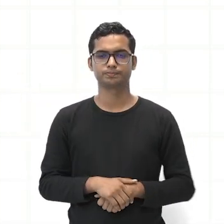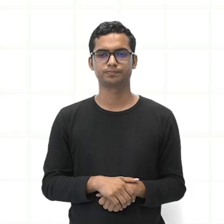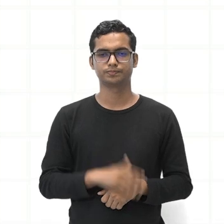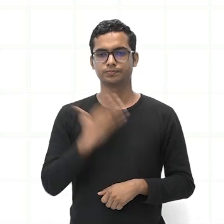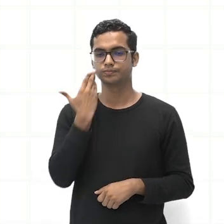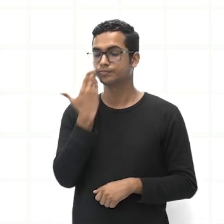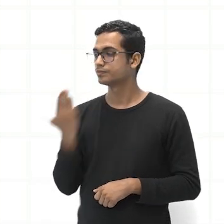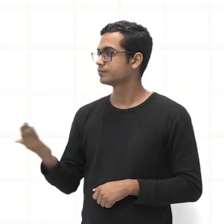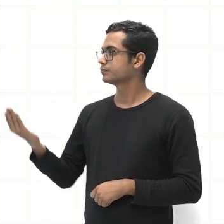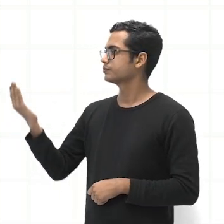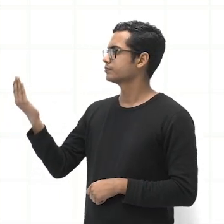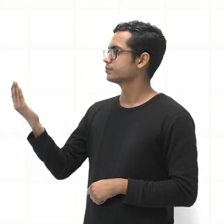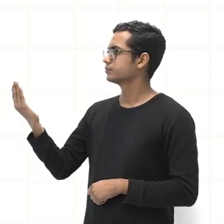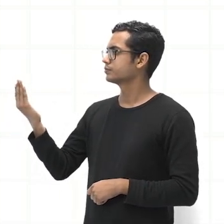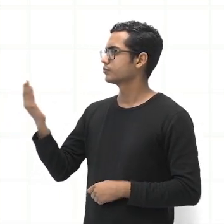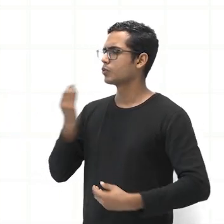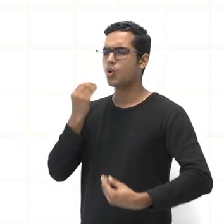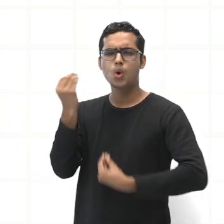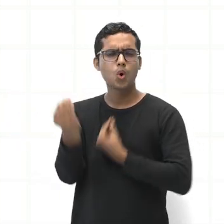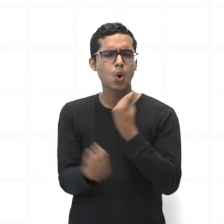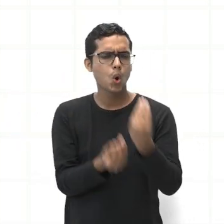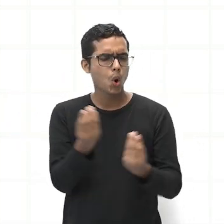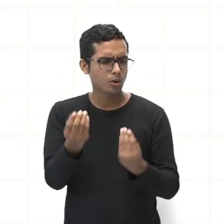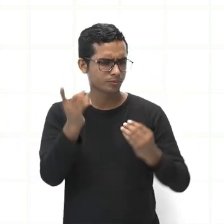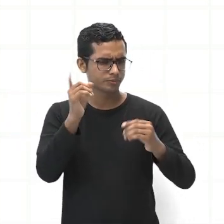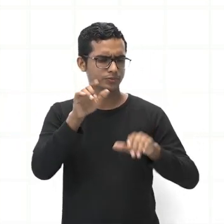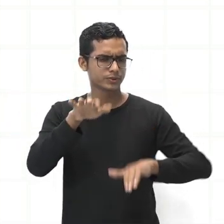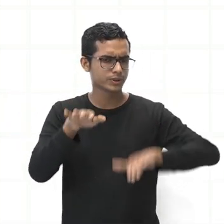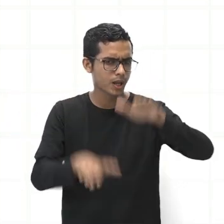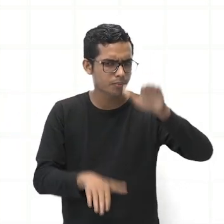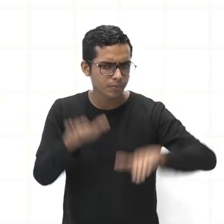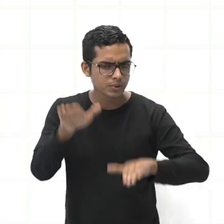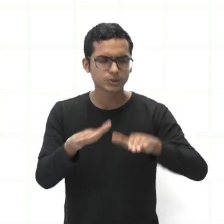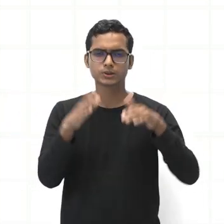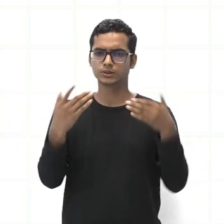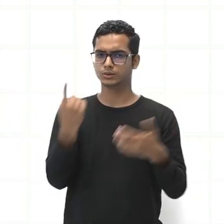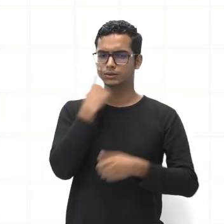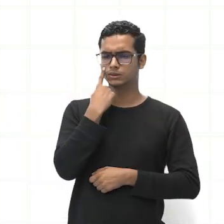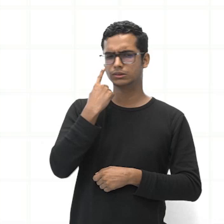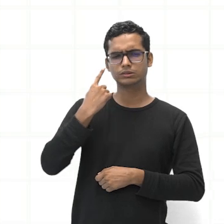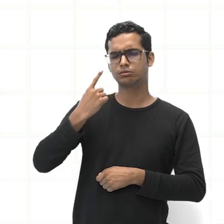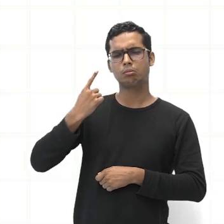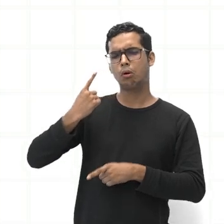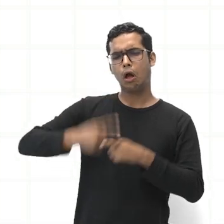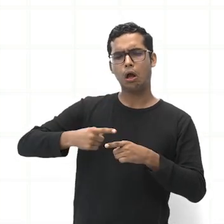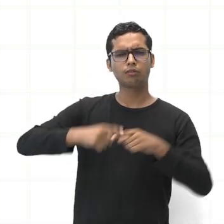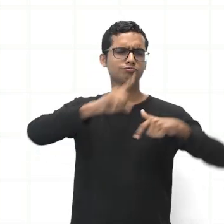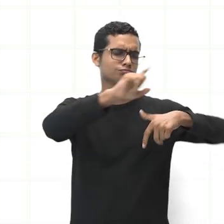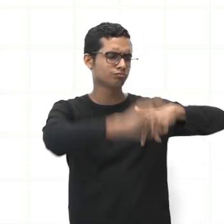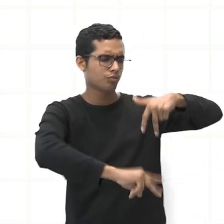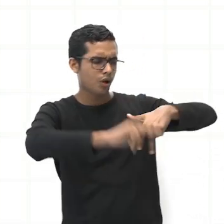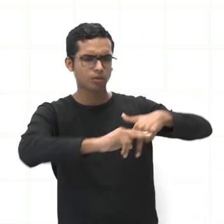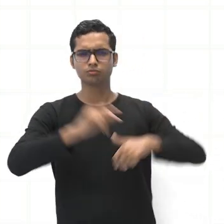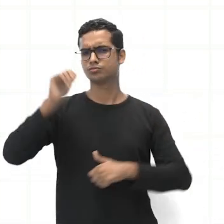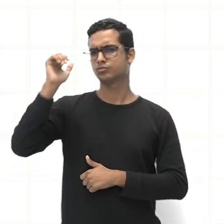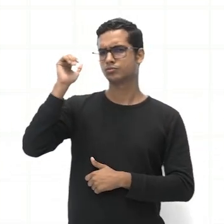Baixa. Como que isso varia, professora? Por que que está dizendo que é por sexo e por